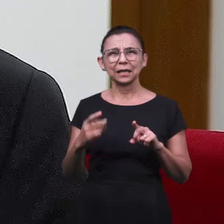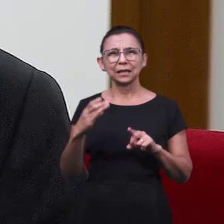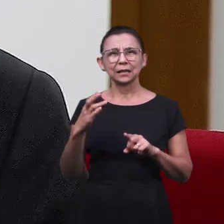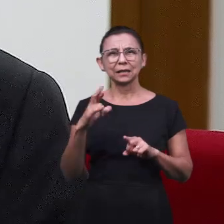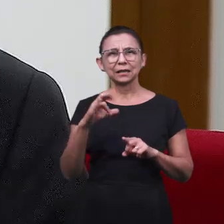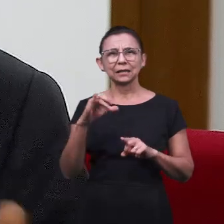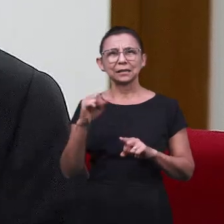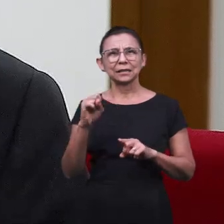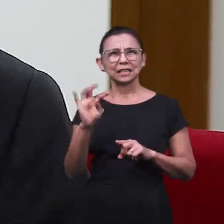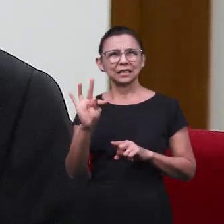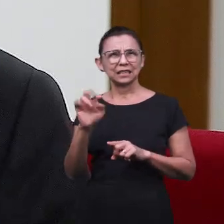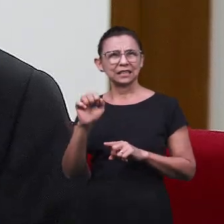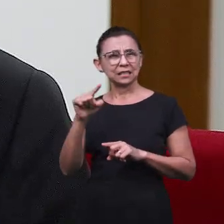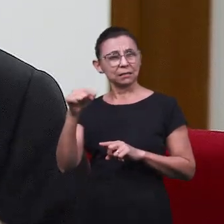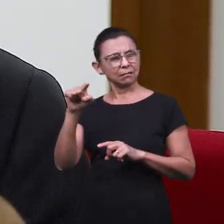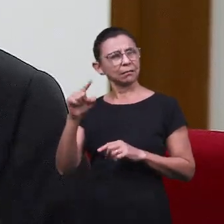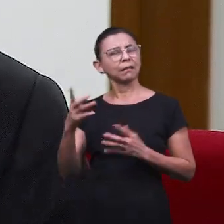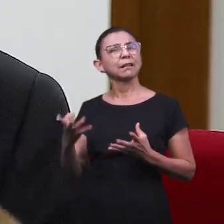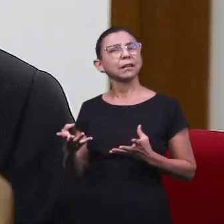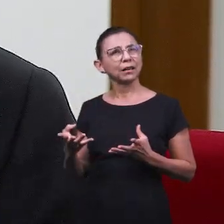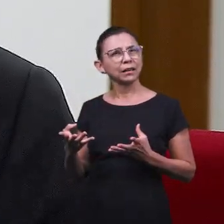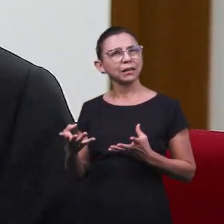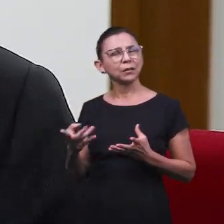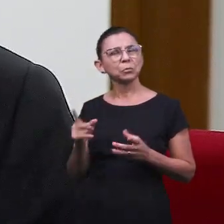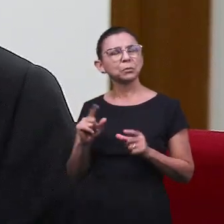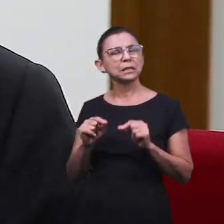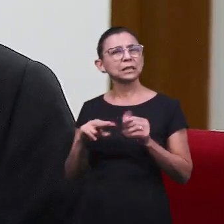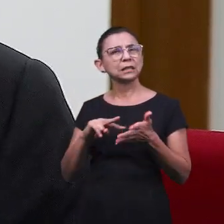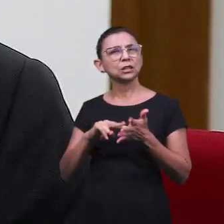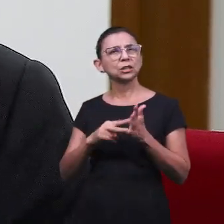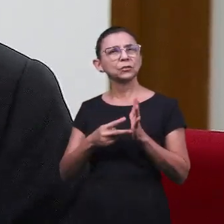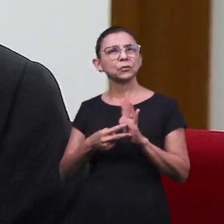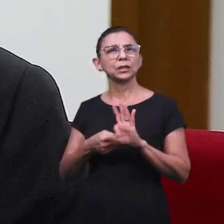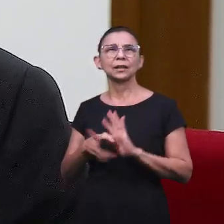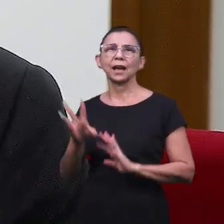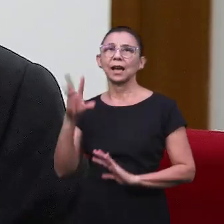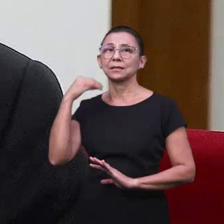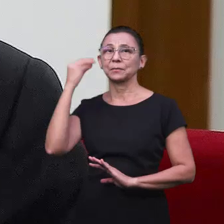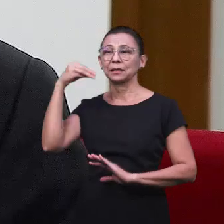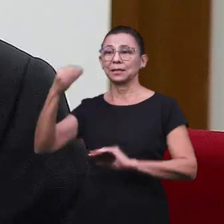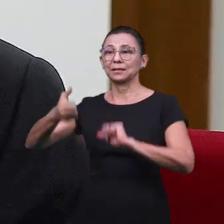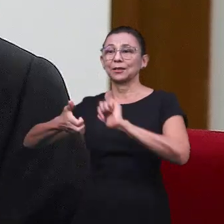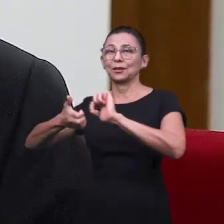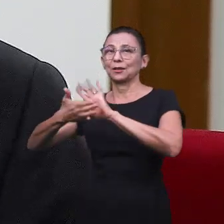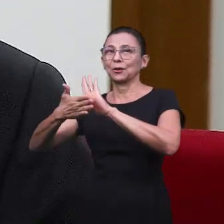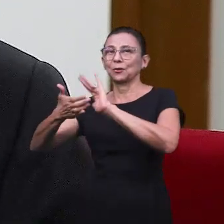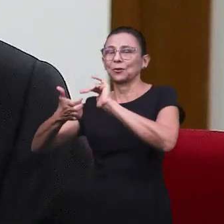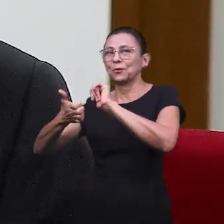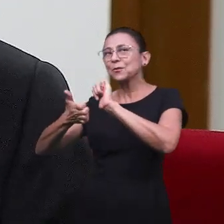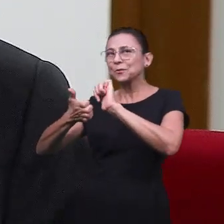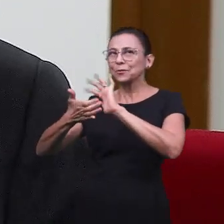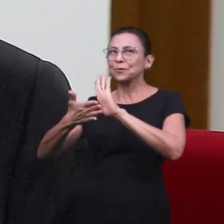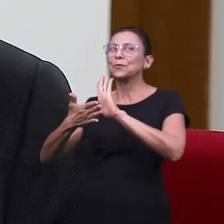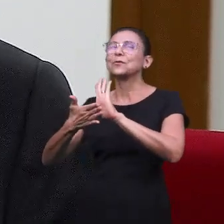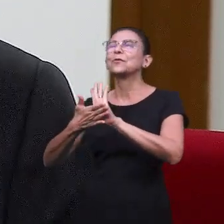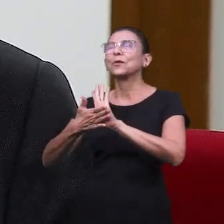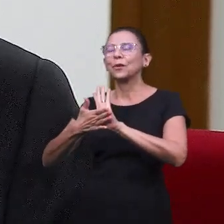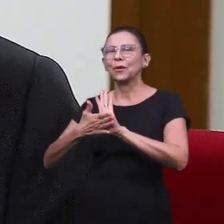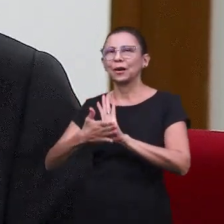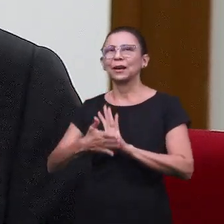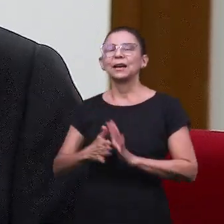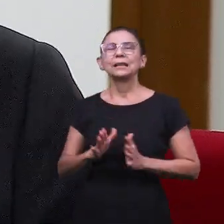fala de música cristã, a gente fala da verdadeira experiência com o louvor. A música cristã, ela